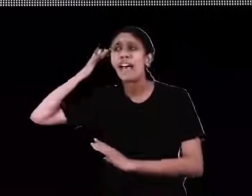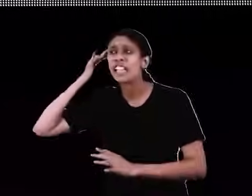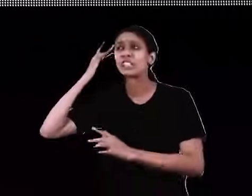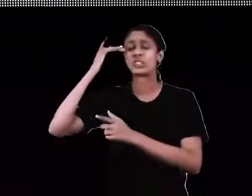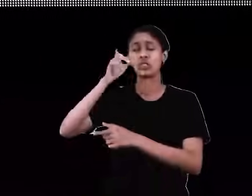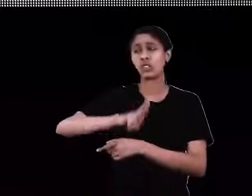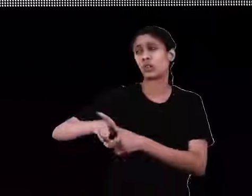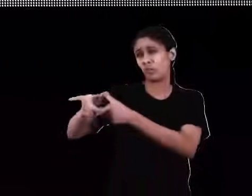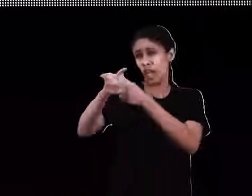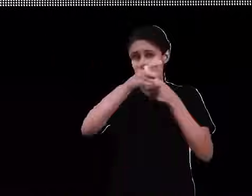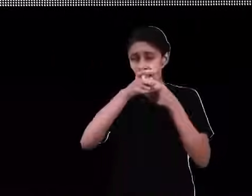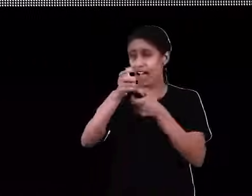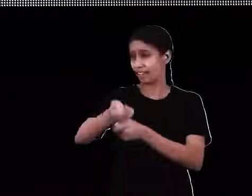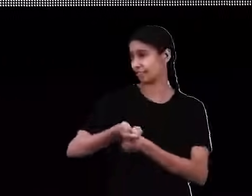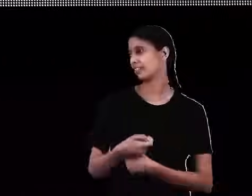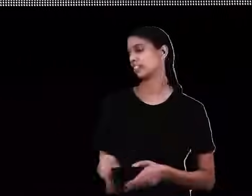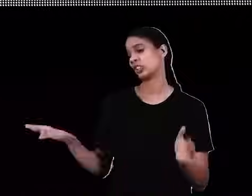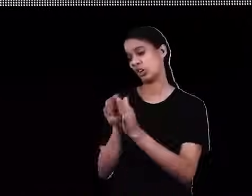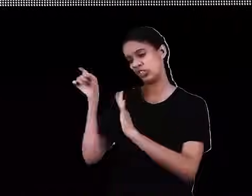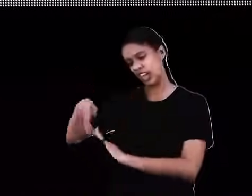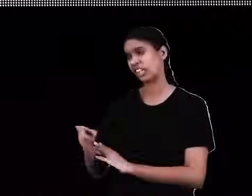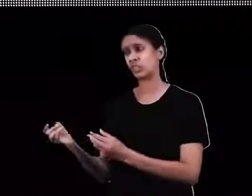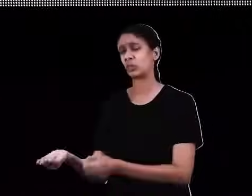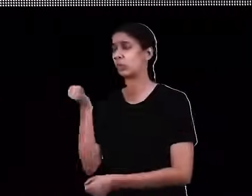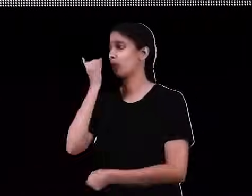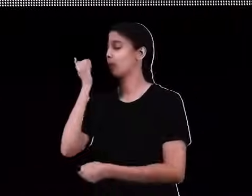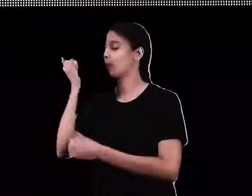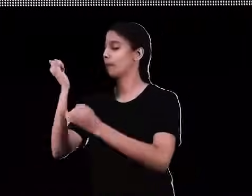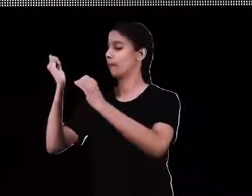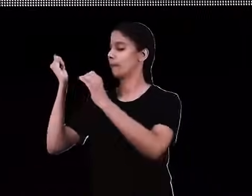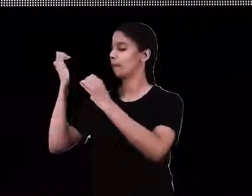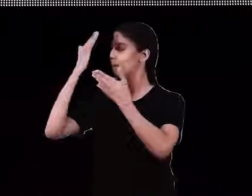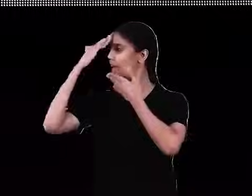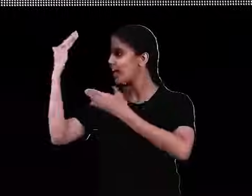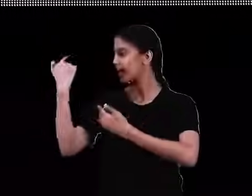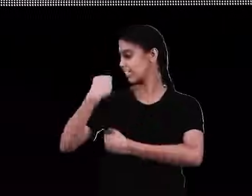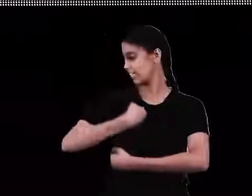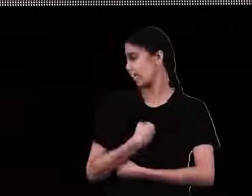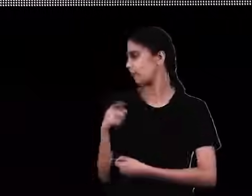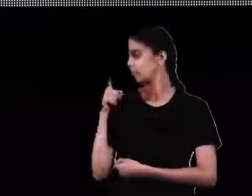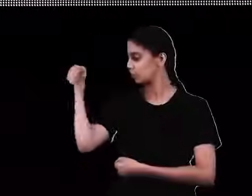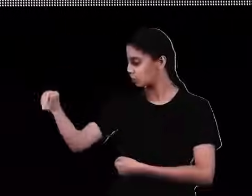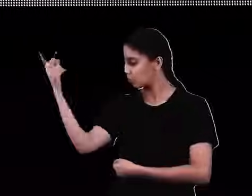armados. E eu chego aqui, ao invés de tu me agradecer, tu tá nesse estado.